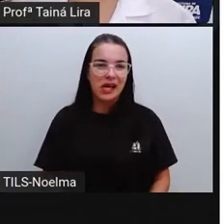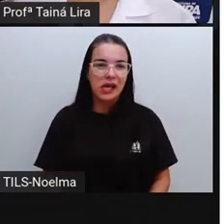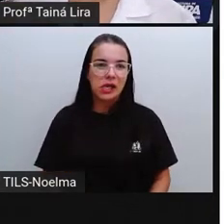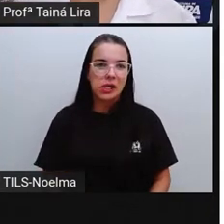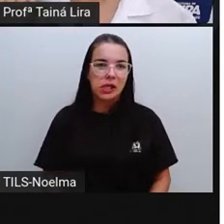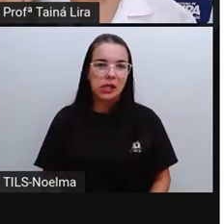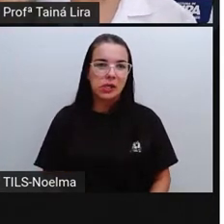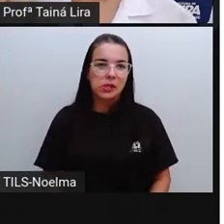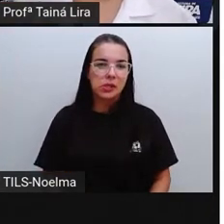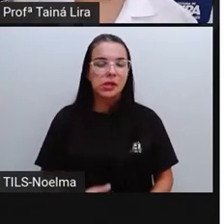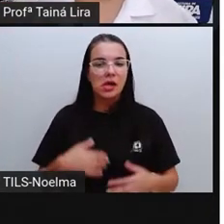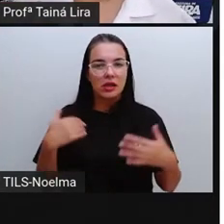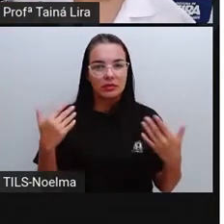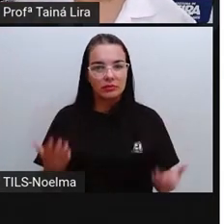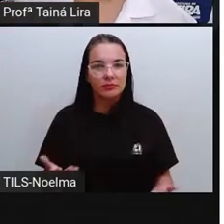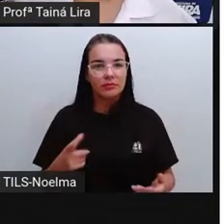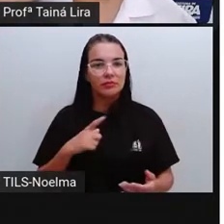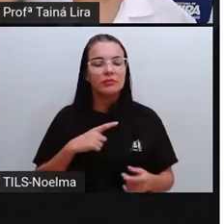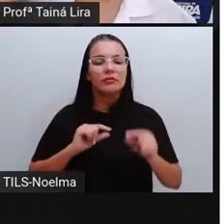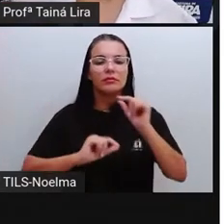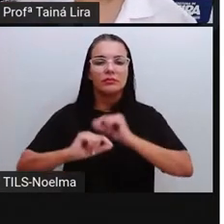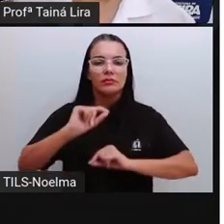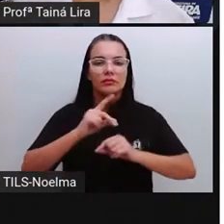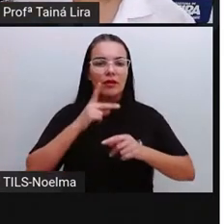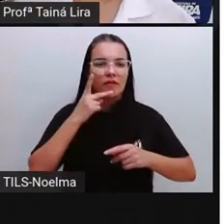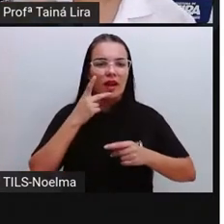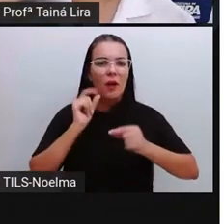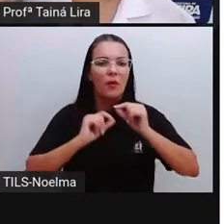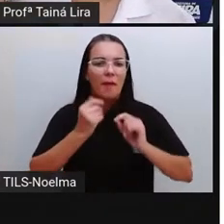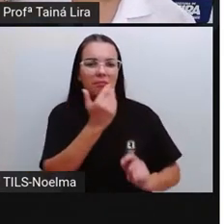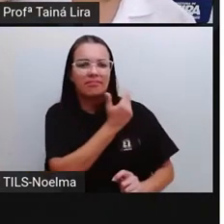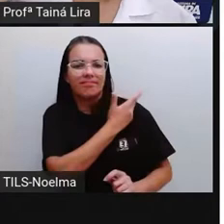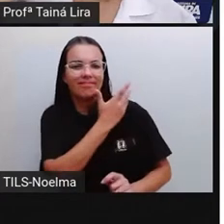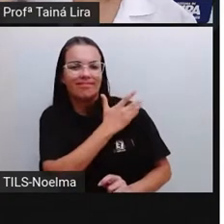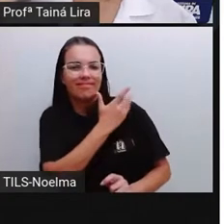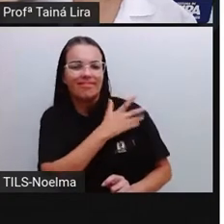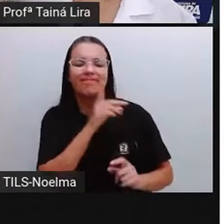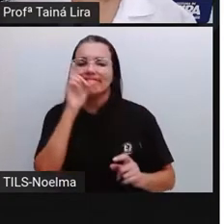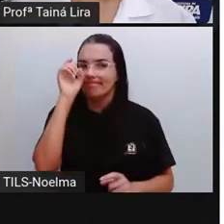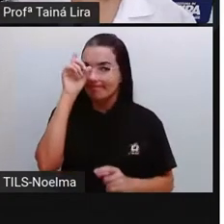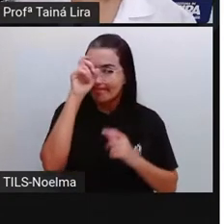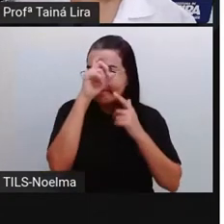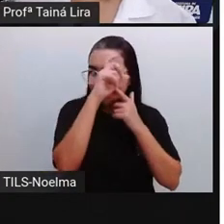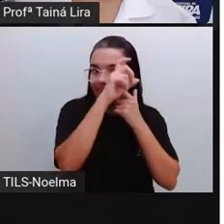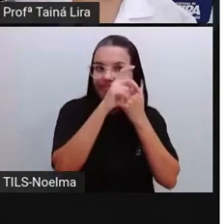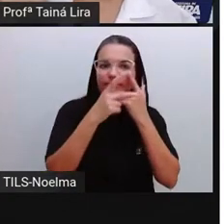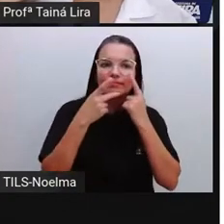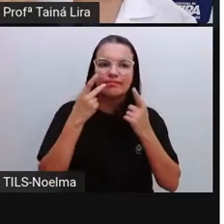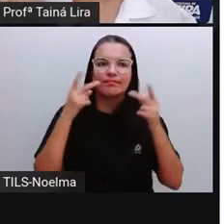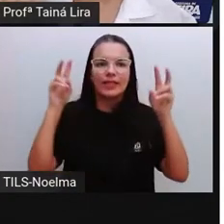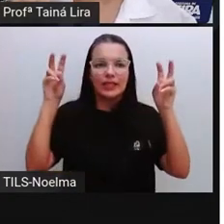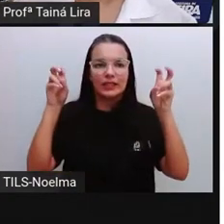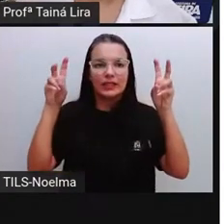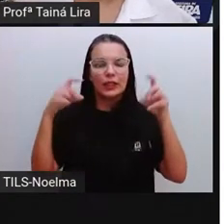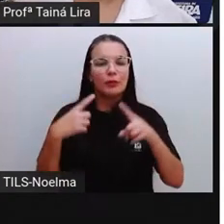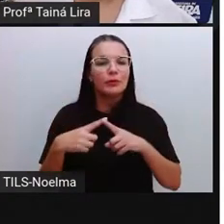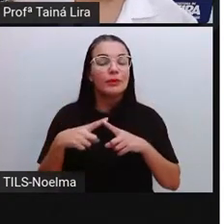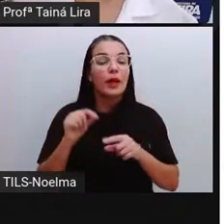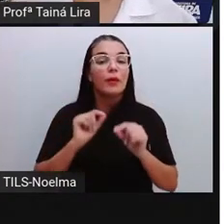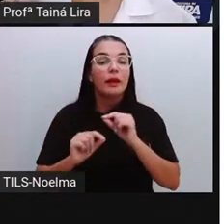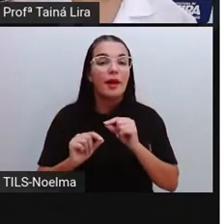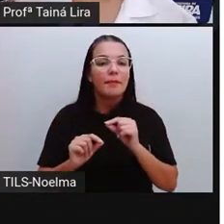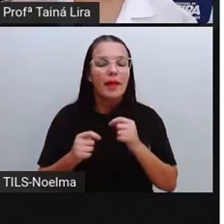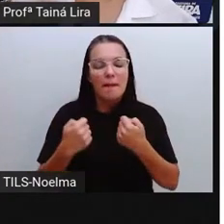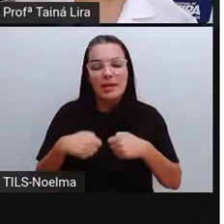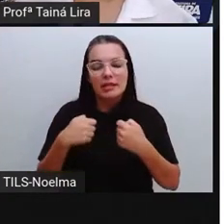ponto tão difícil a gente falar de discriminação, porque na discriminação a gente, as pessoas que fazem isso, elas não se colocam